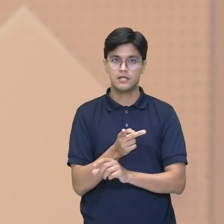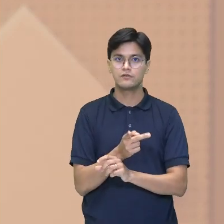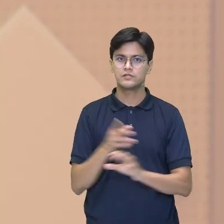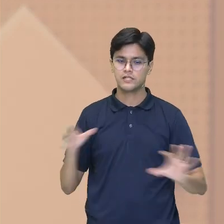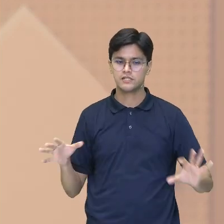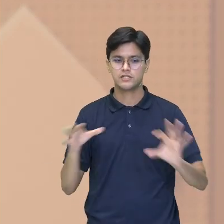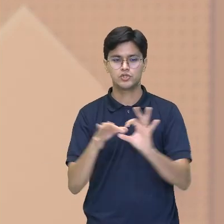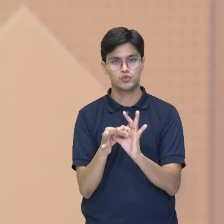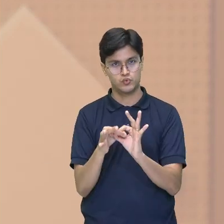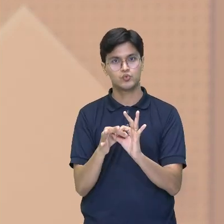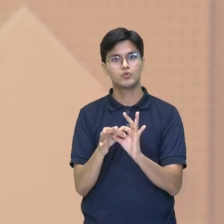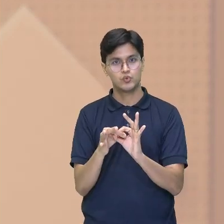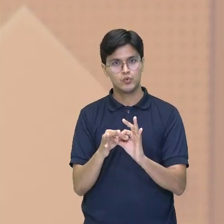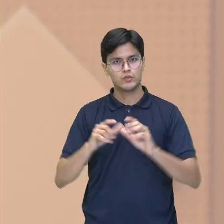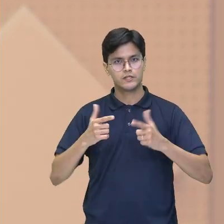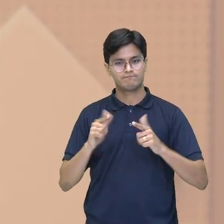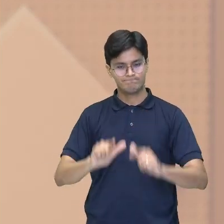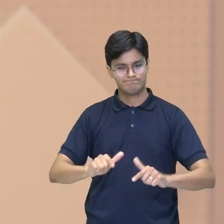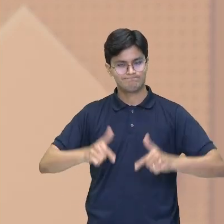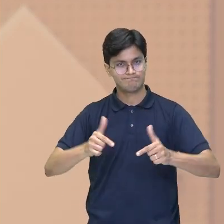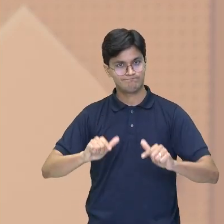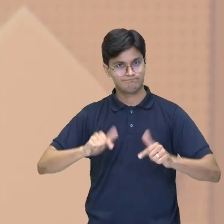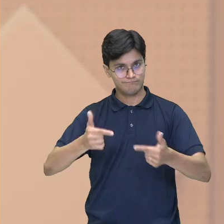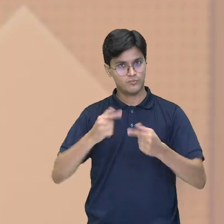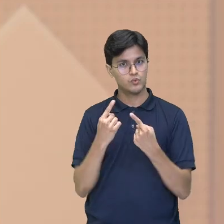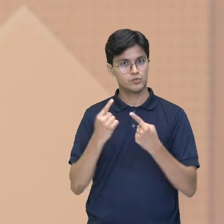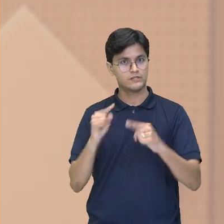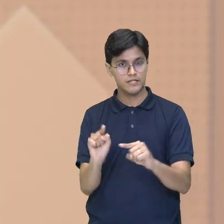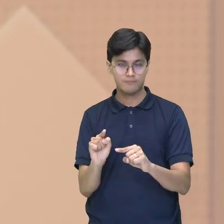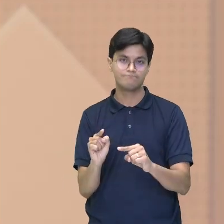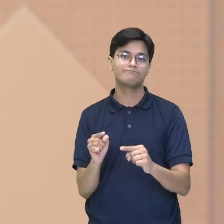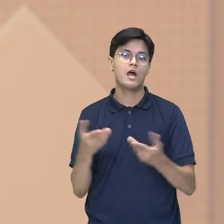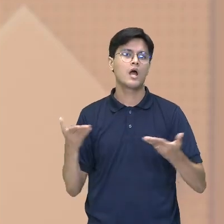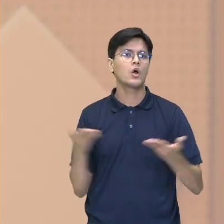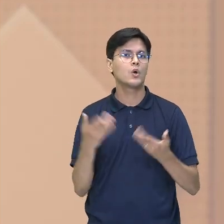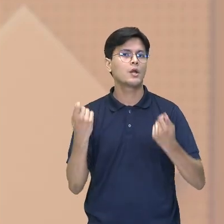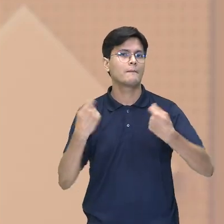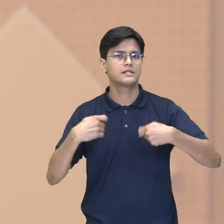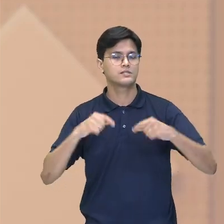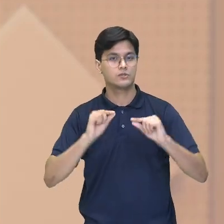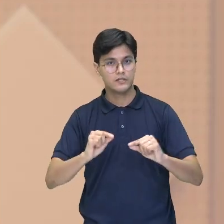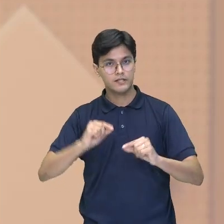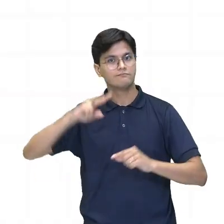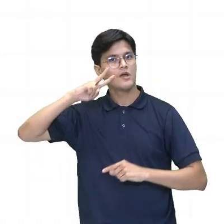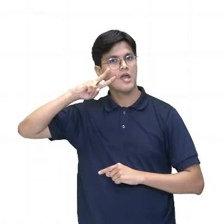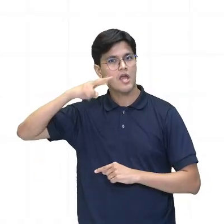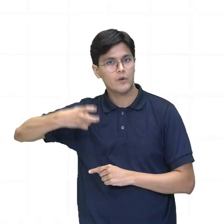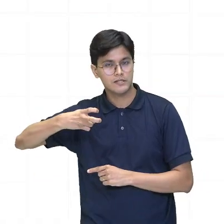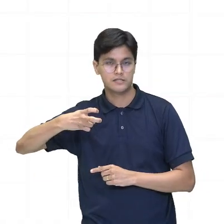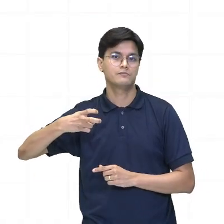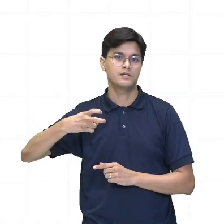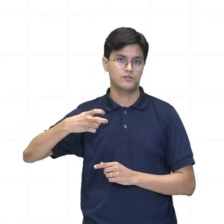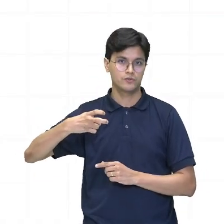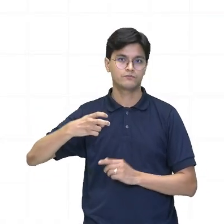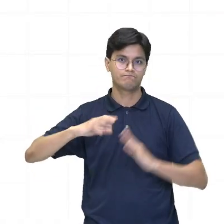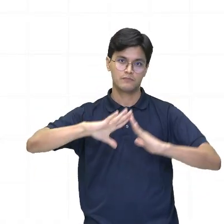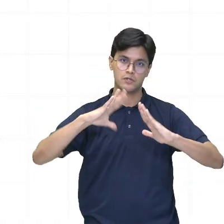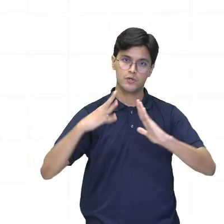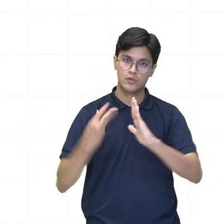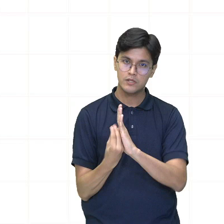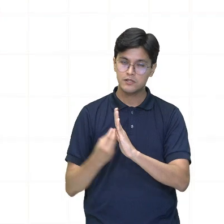se unem e eles precisam de reconhecimento. Reconhecimento de comunidades quilombolas na Amazônia